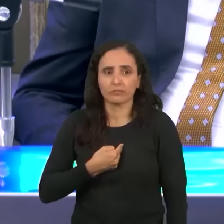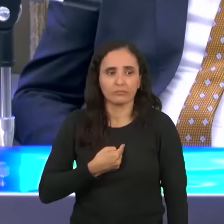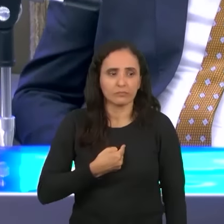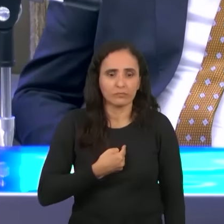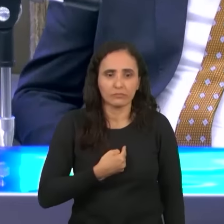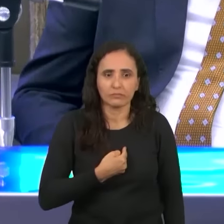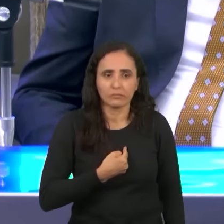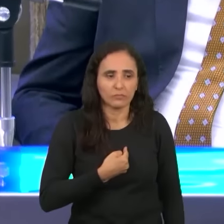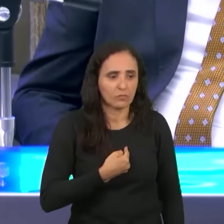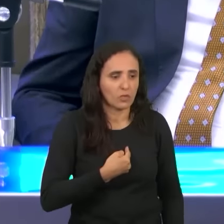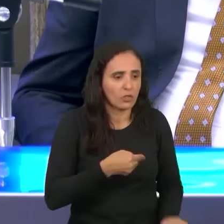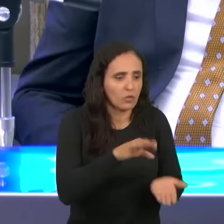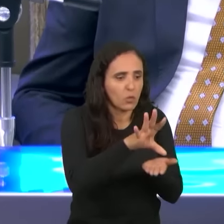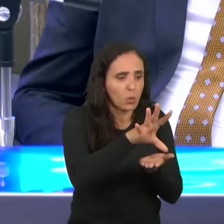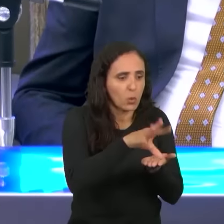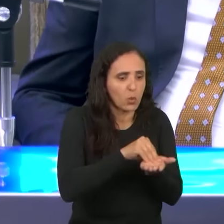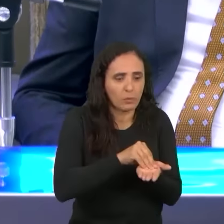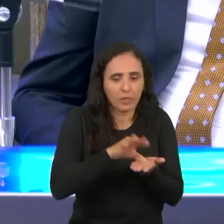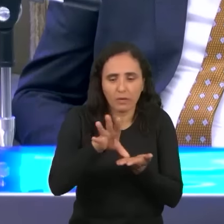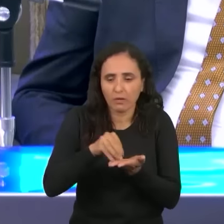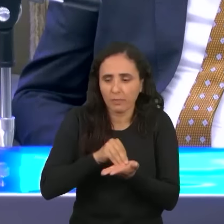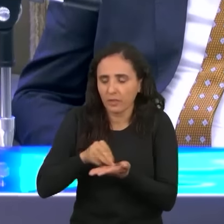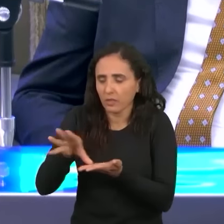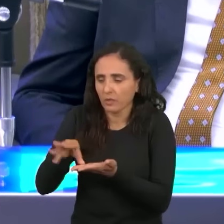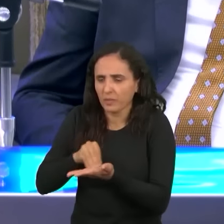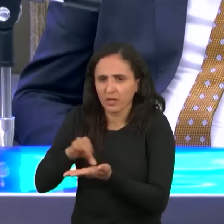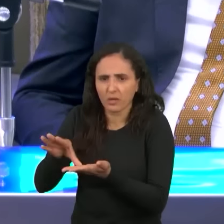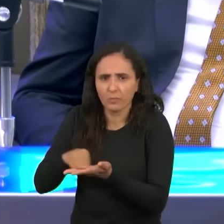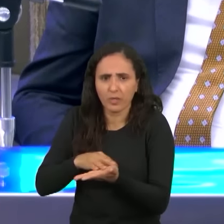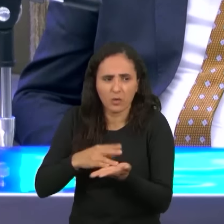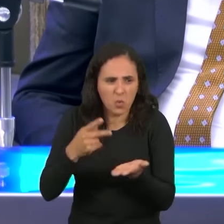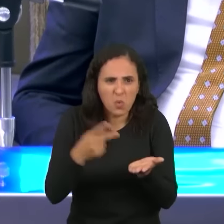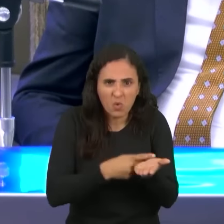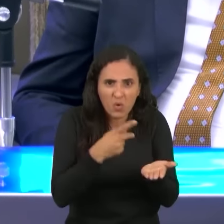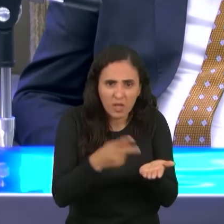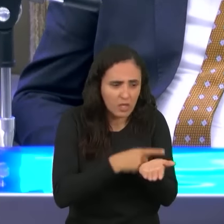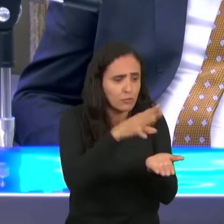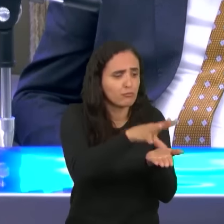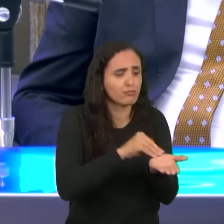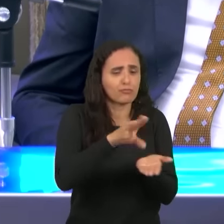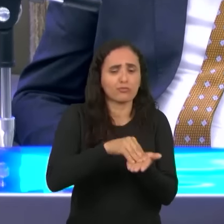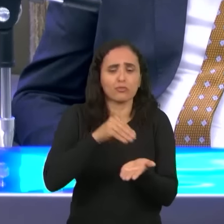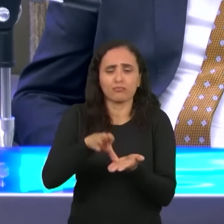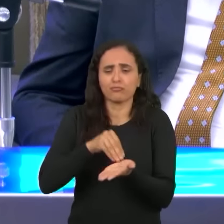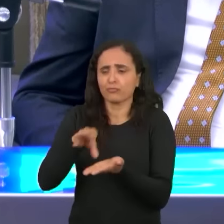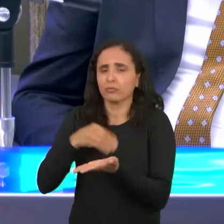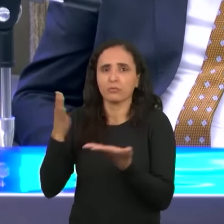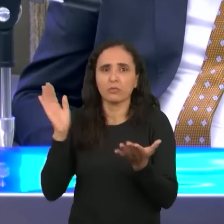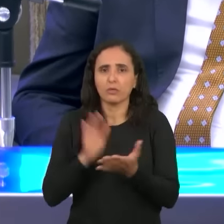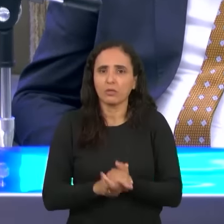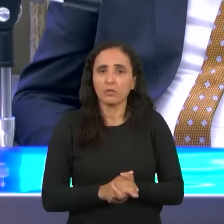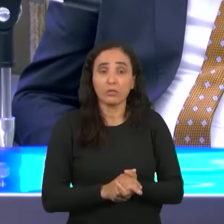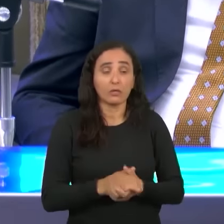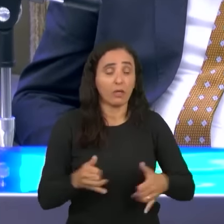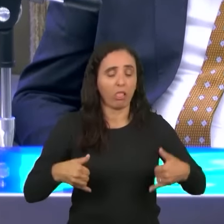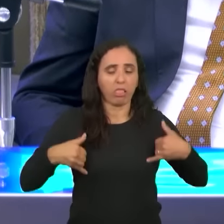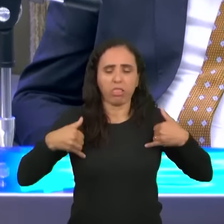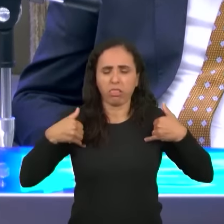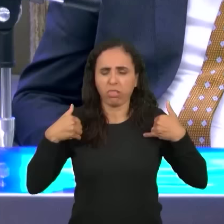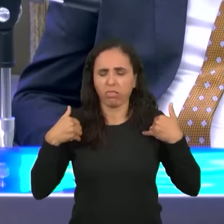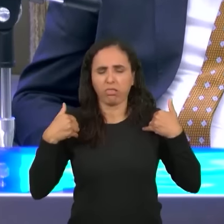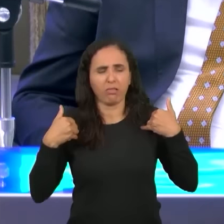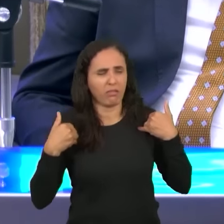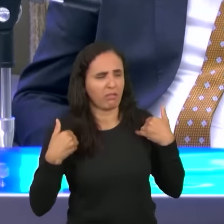devemos andar como as outras as pessoas que andam na vaidade na vanidade da do